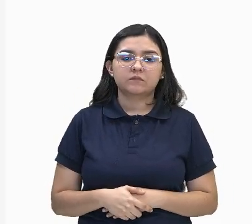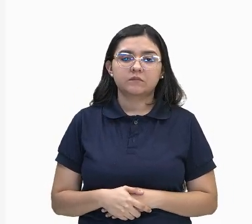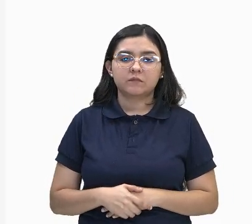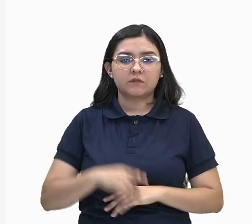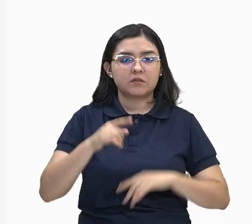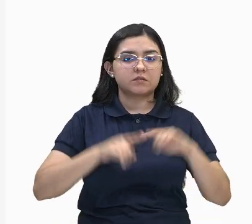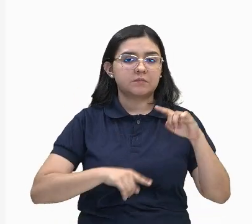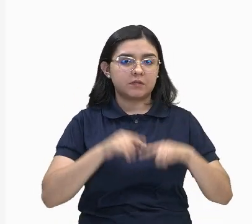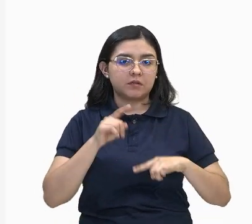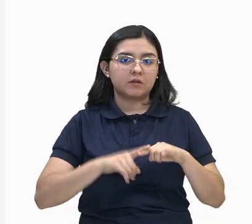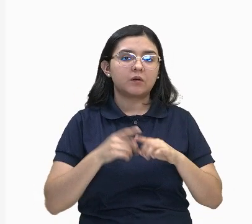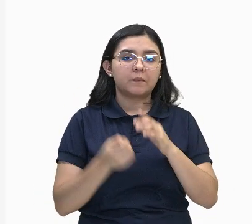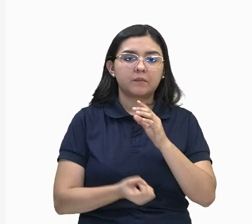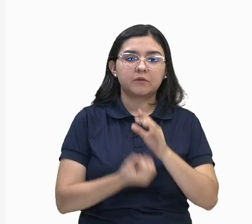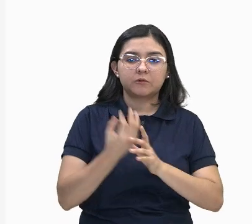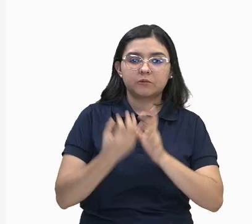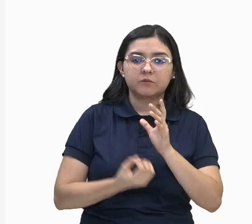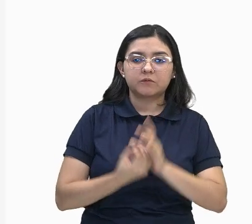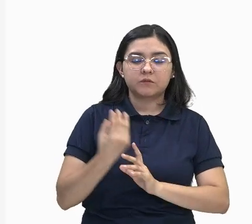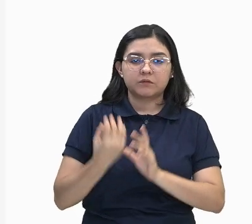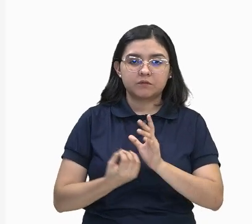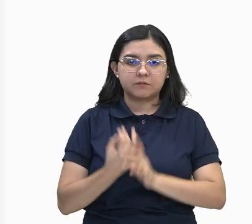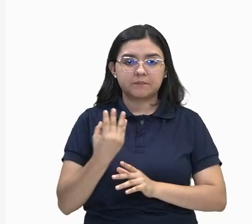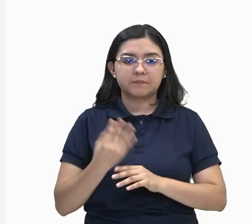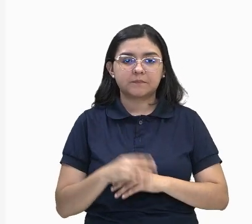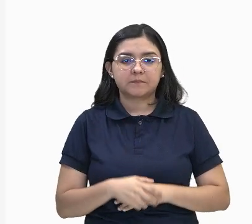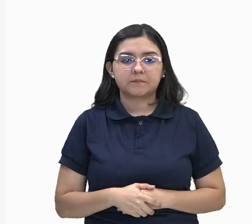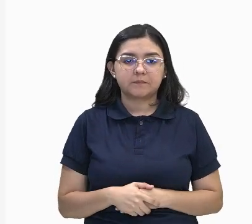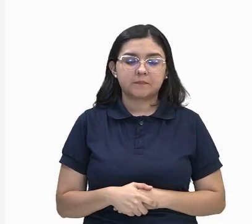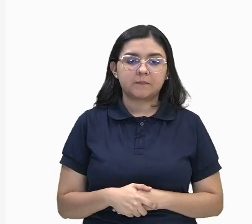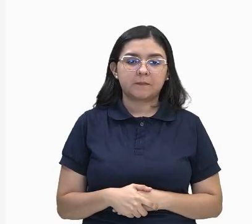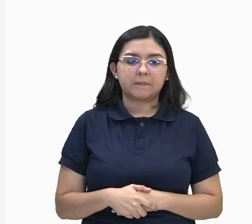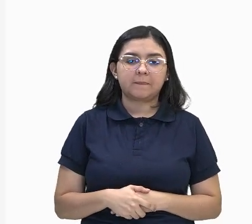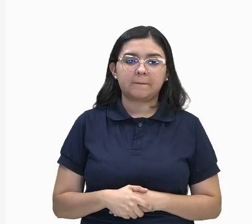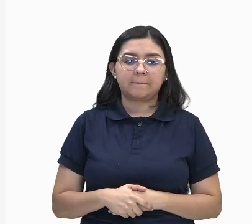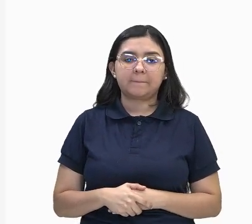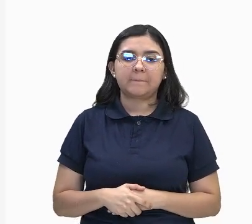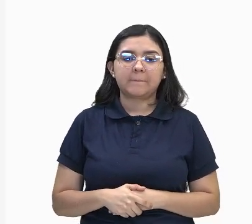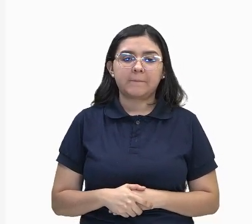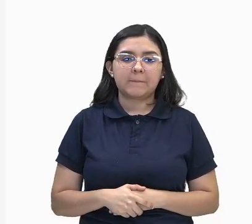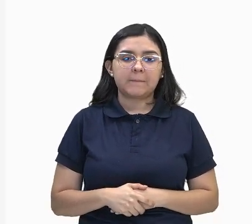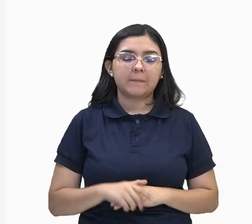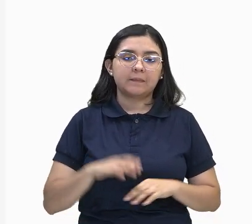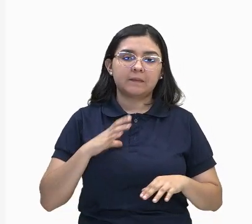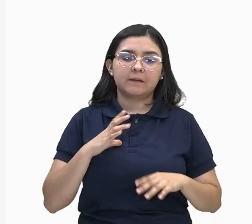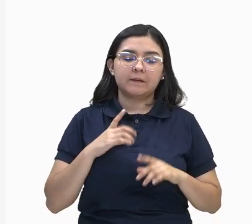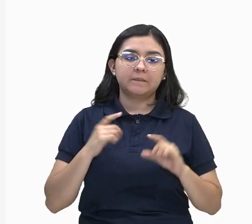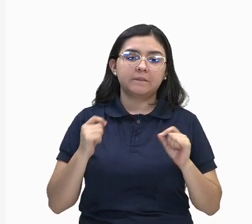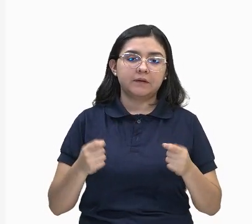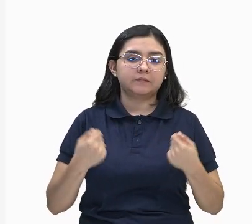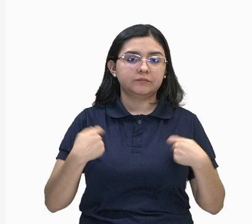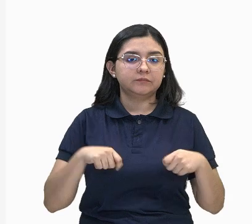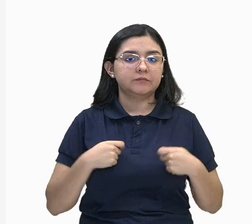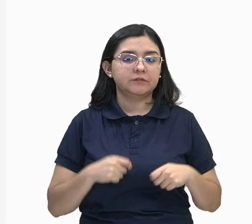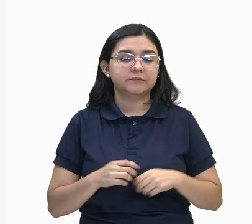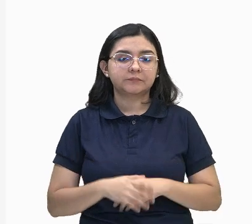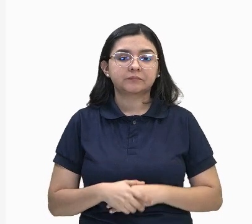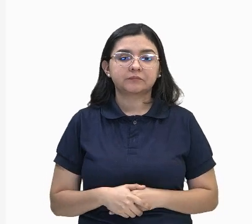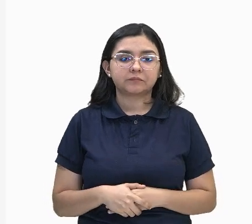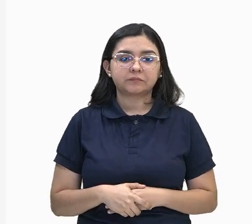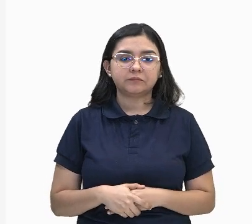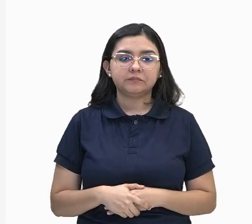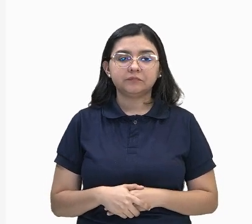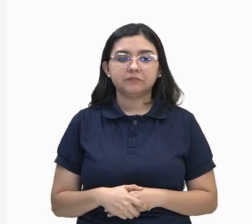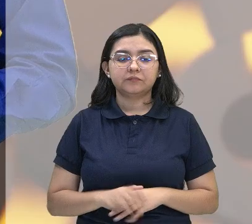deste produto, de que está sendo produzido para atender a uma necessidade.